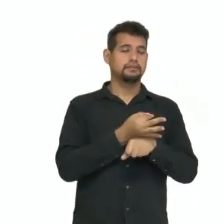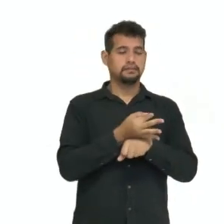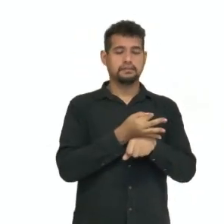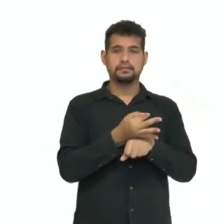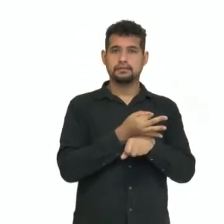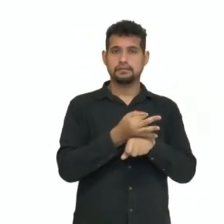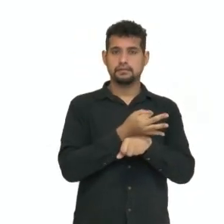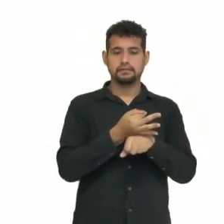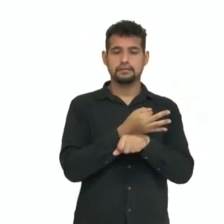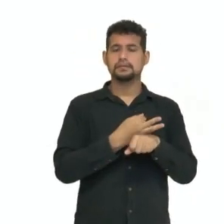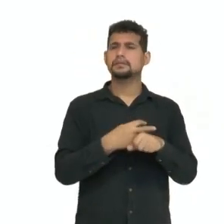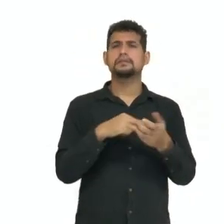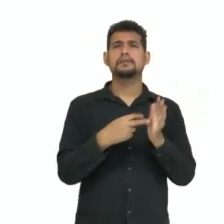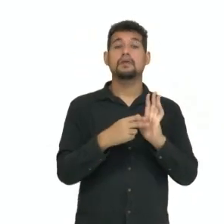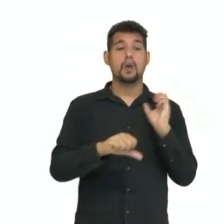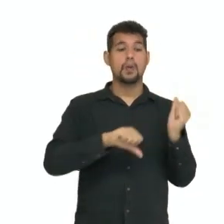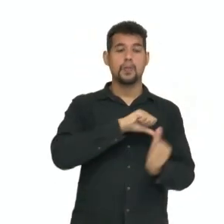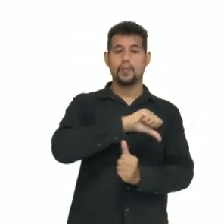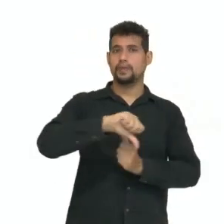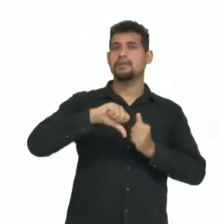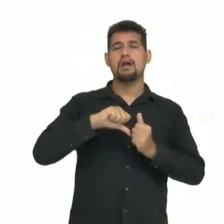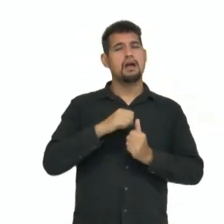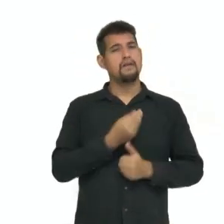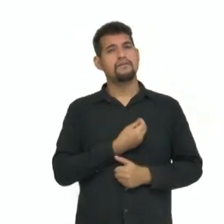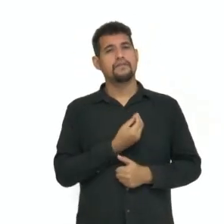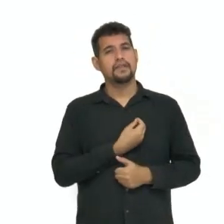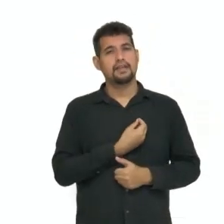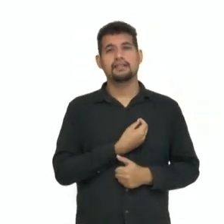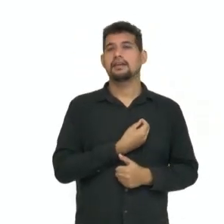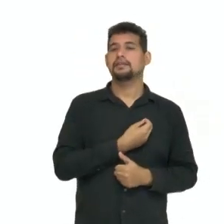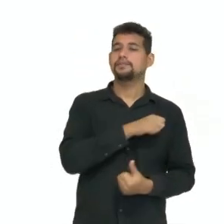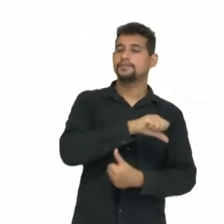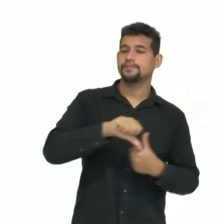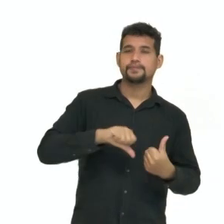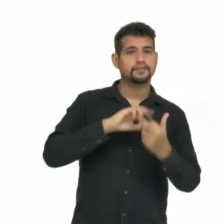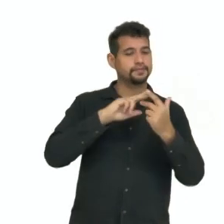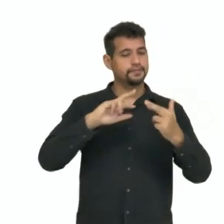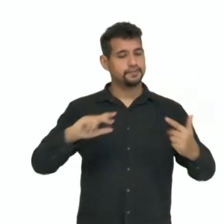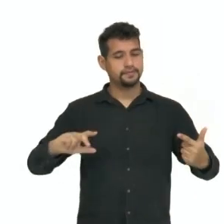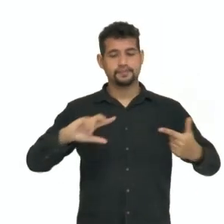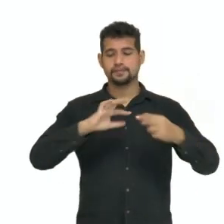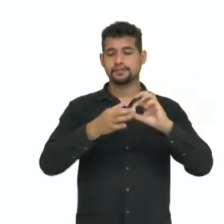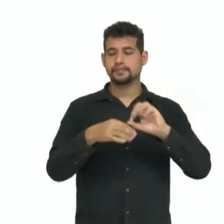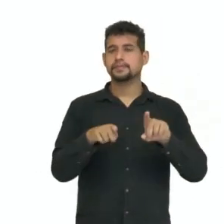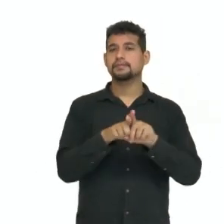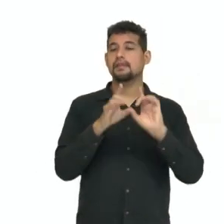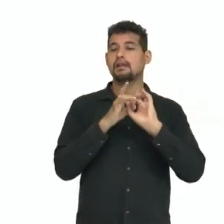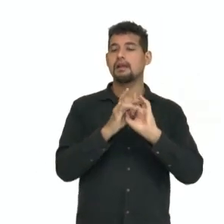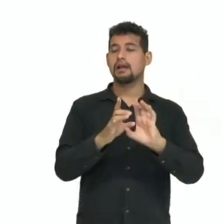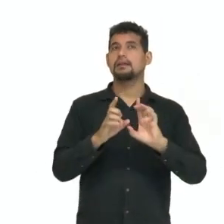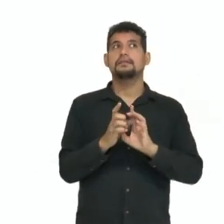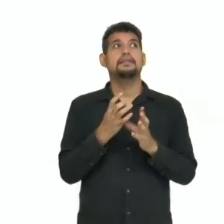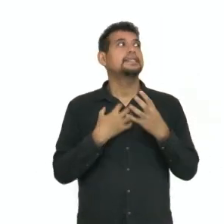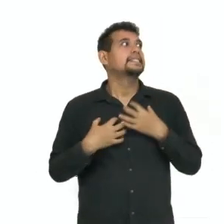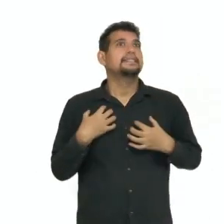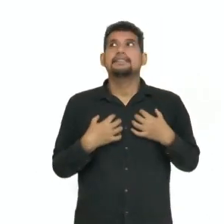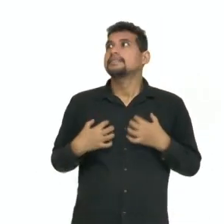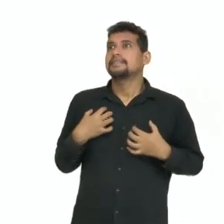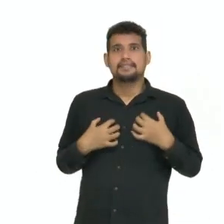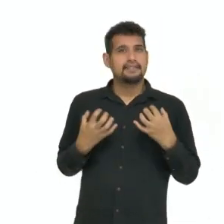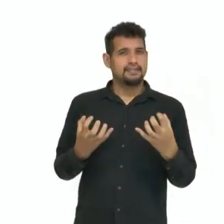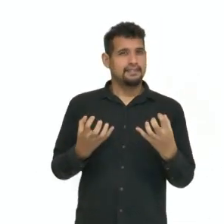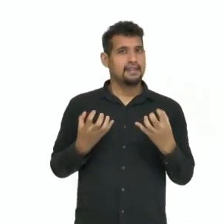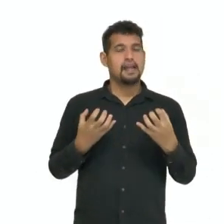O simples fato de mudar as rotinas, as situações e os contextos nos deixa um pouco ansiosos.